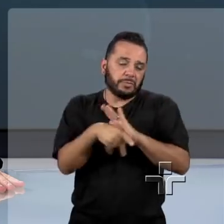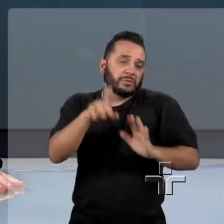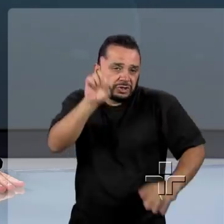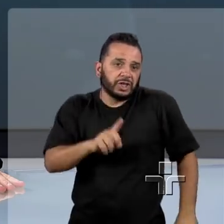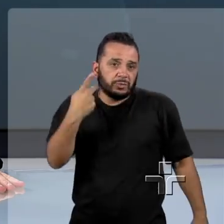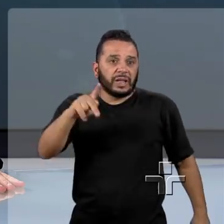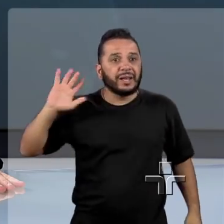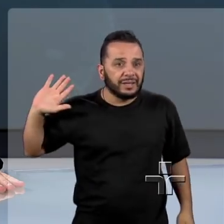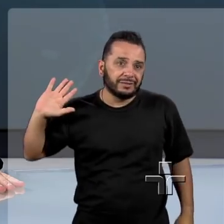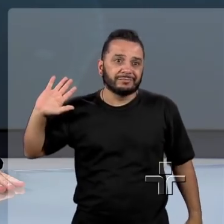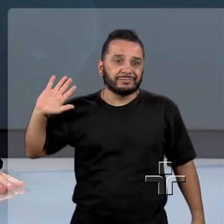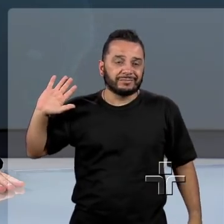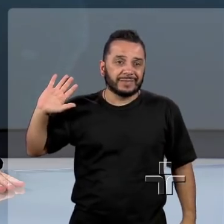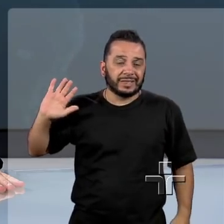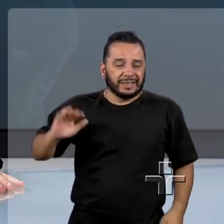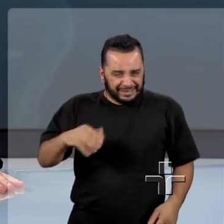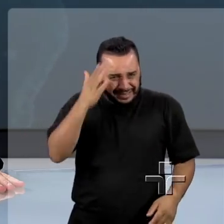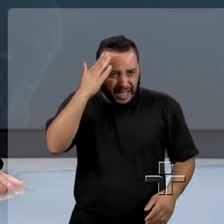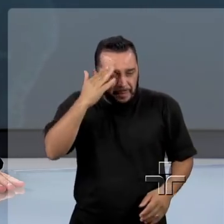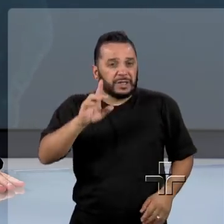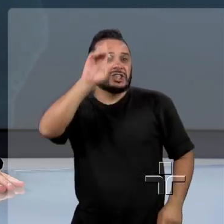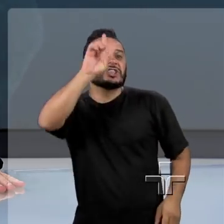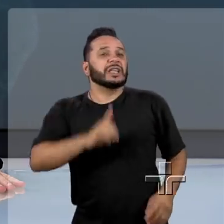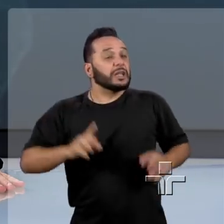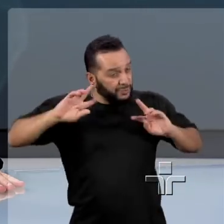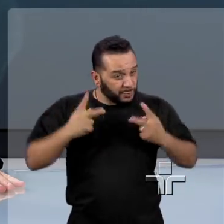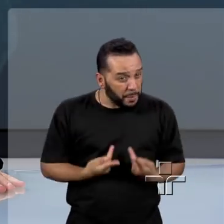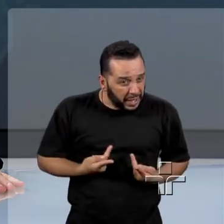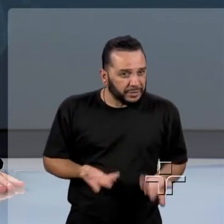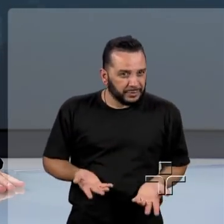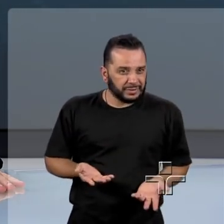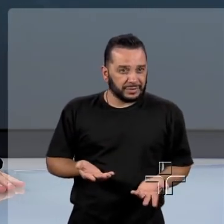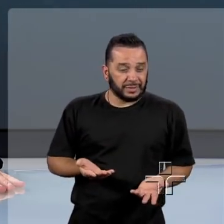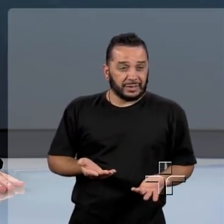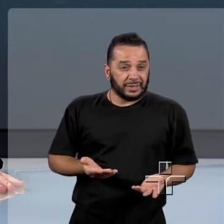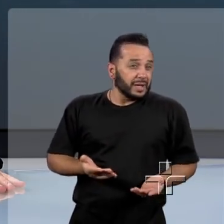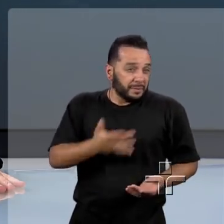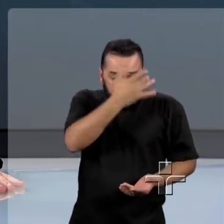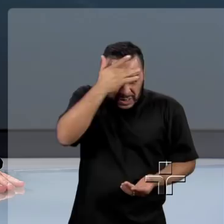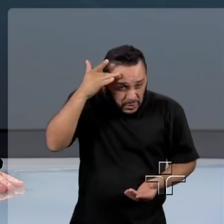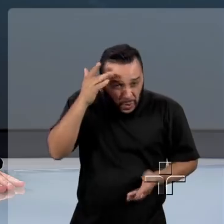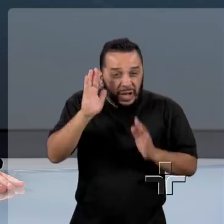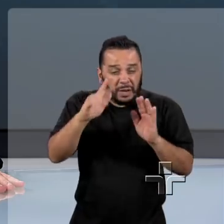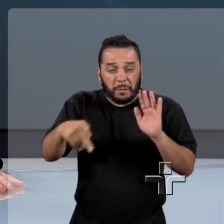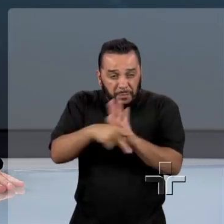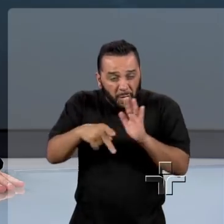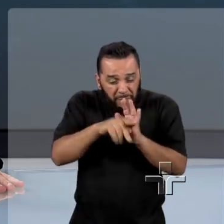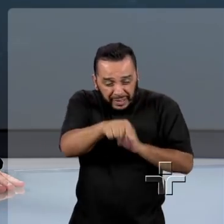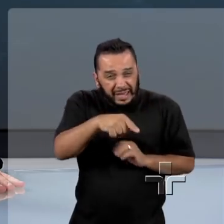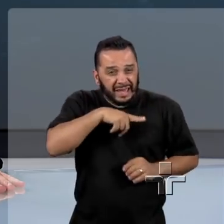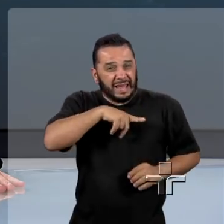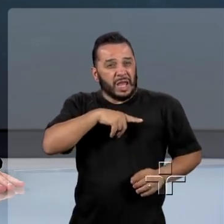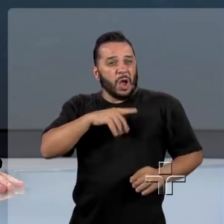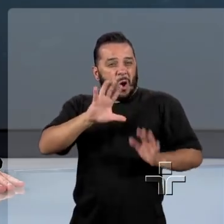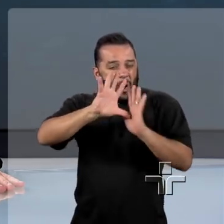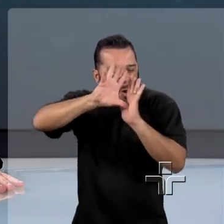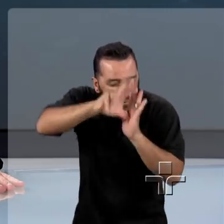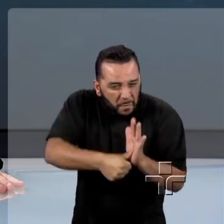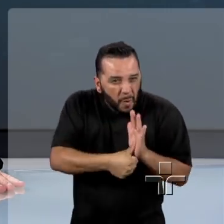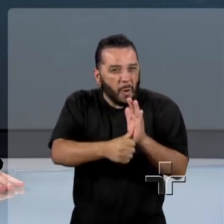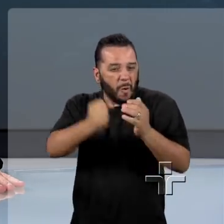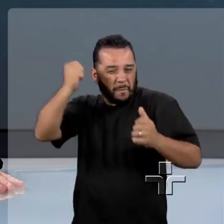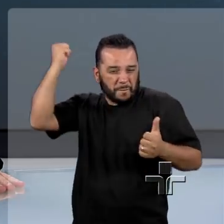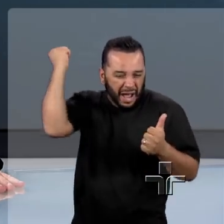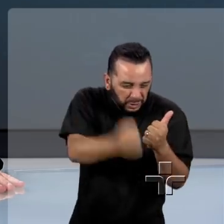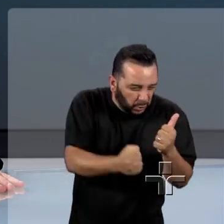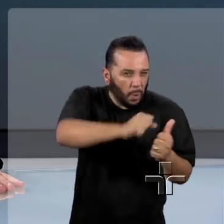isso que se fala tanto de direitos humanos, porque, inclusive, o pior bandido, o pior assassino é um ser humano. Se a gente tirar a humanidade dele, nós